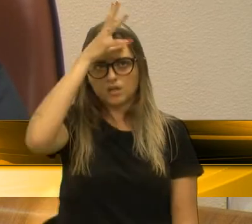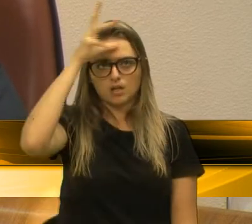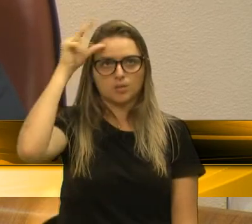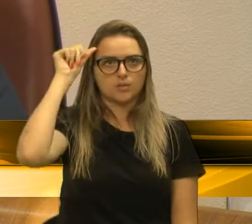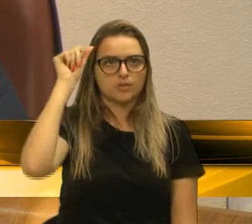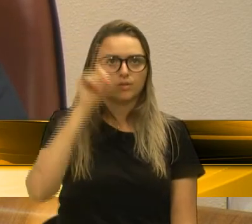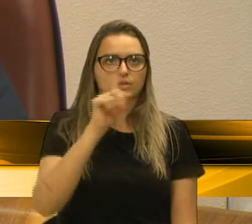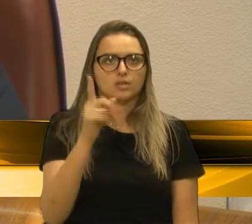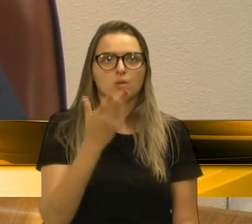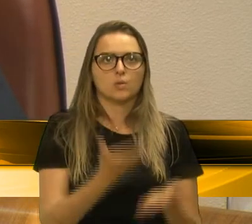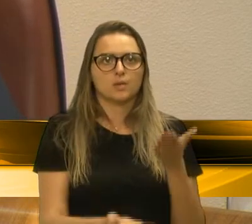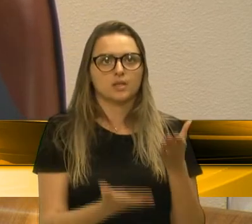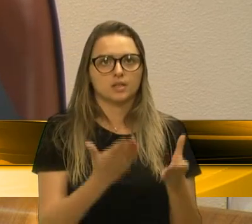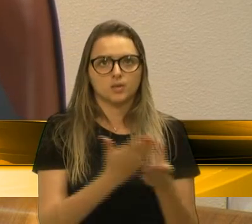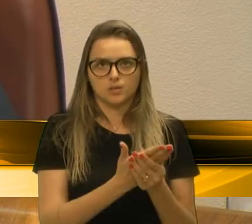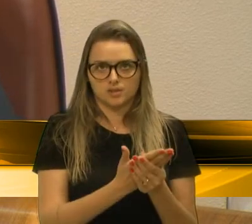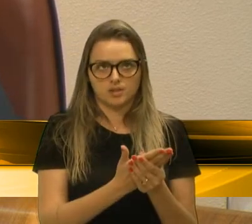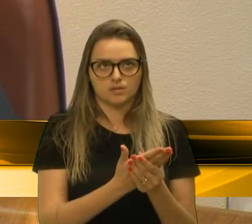perder esse processo.